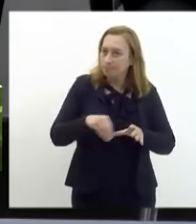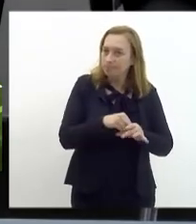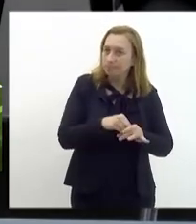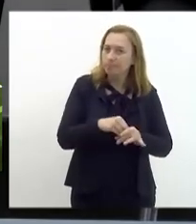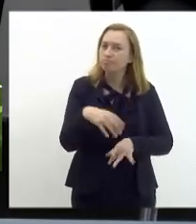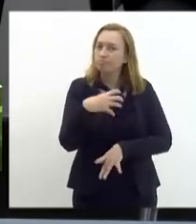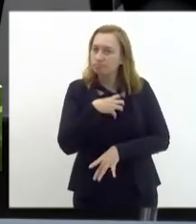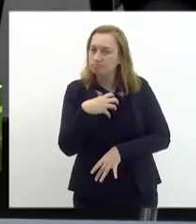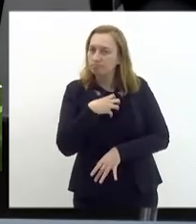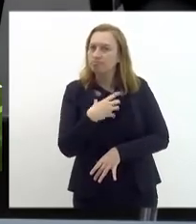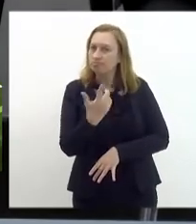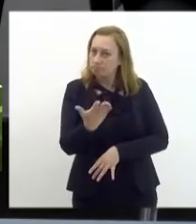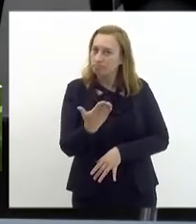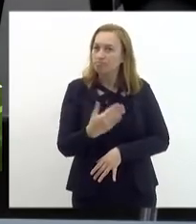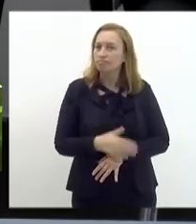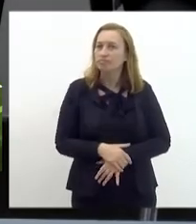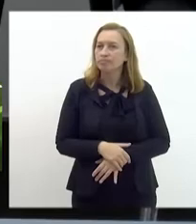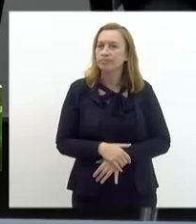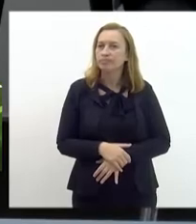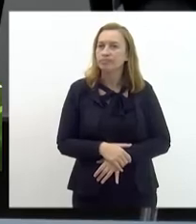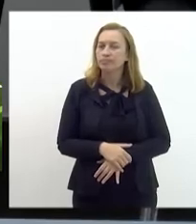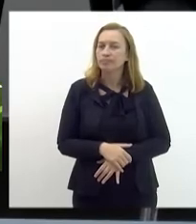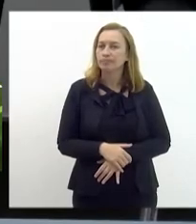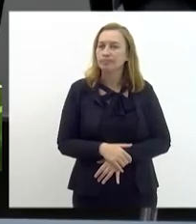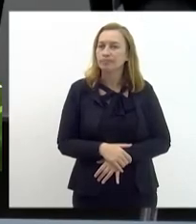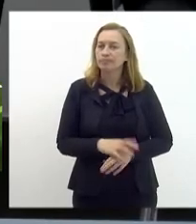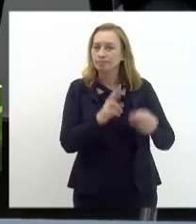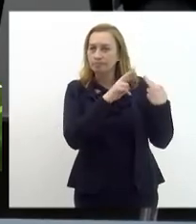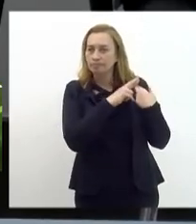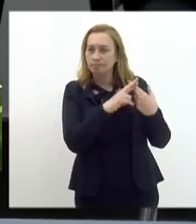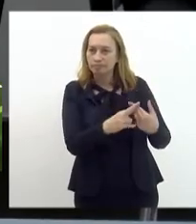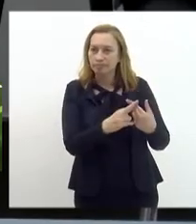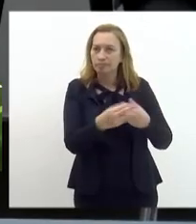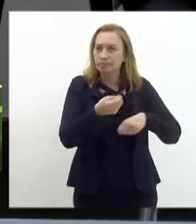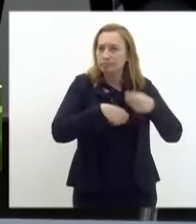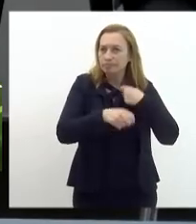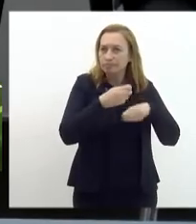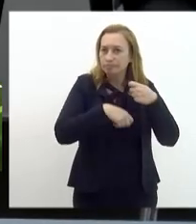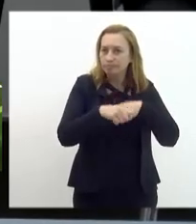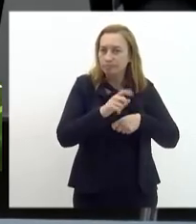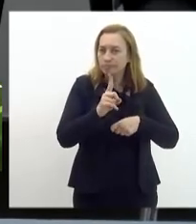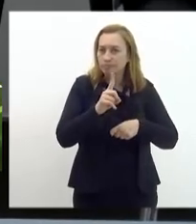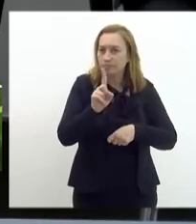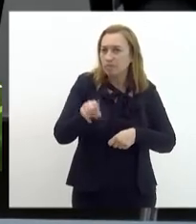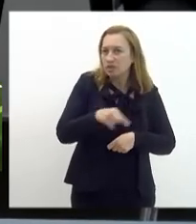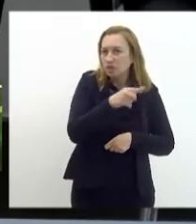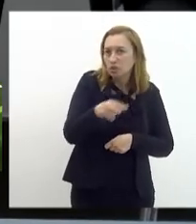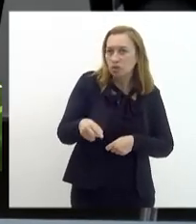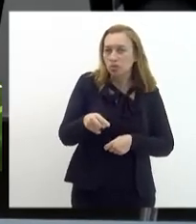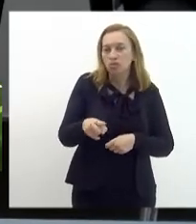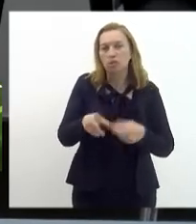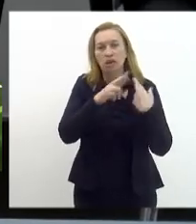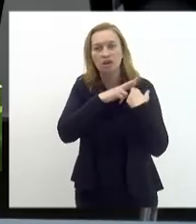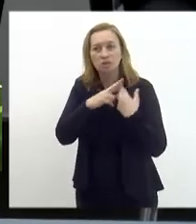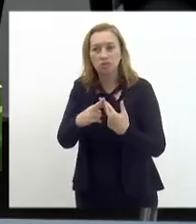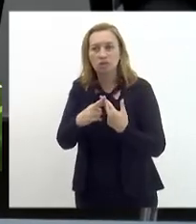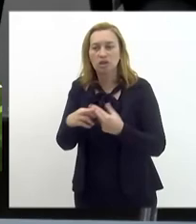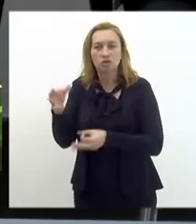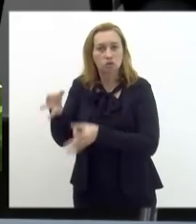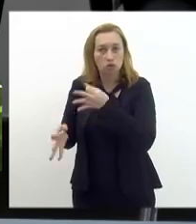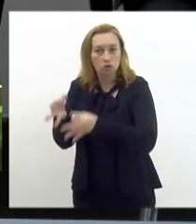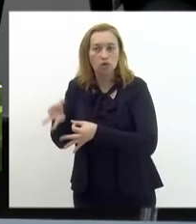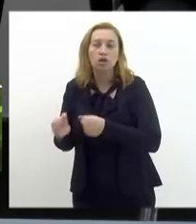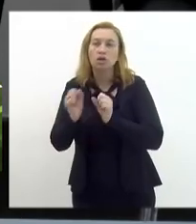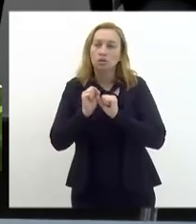nesse sentido, de que a responsabilidade administrativa não exclui a responsabilidade judicial, que pode